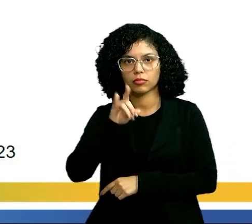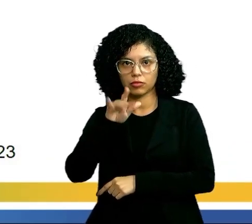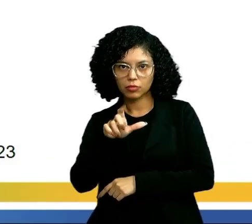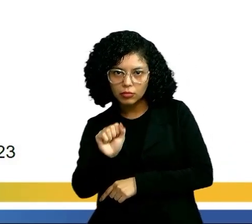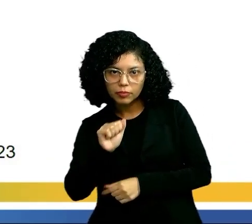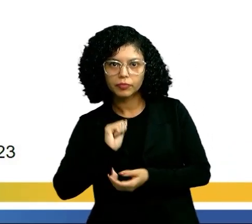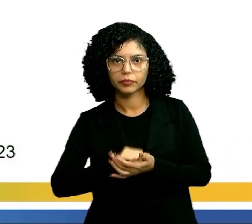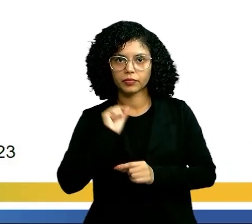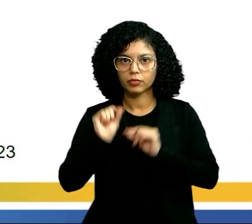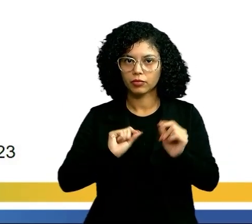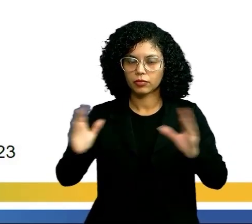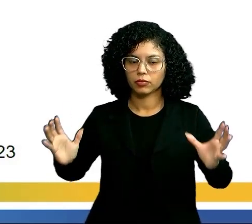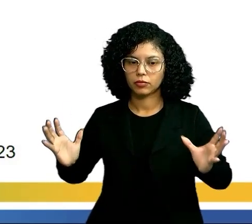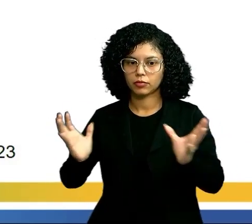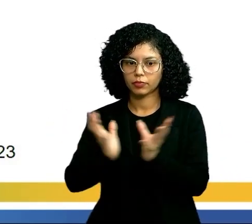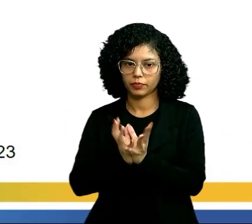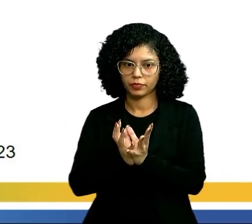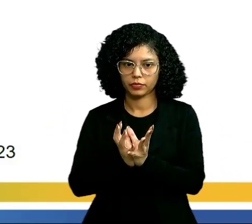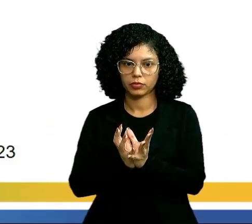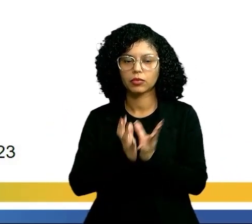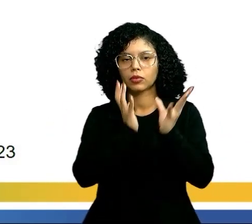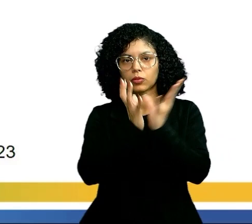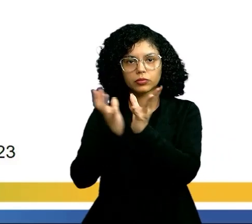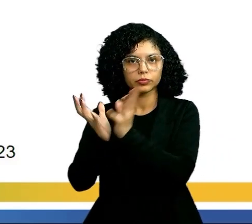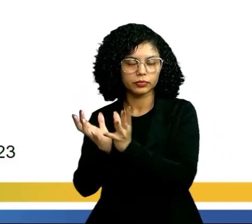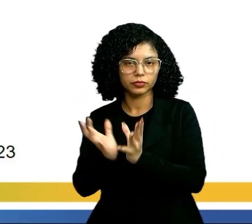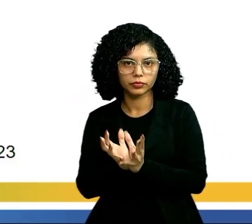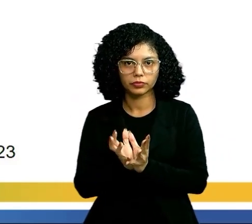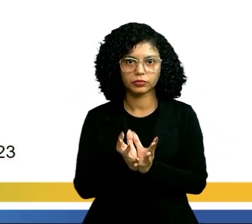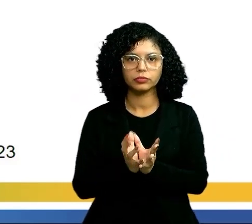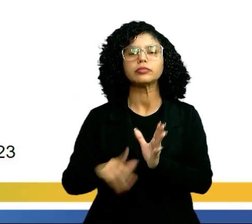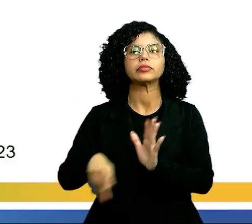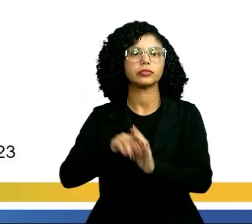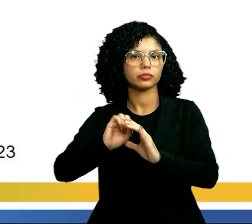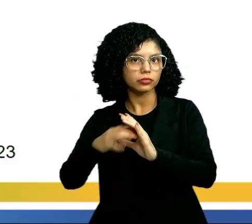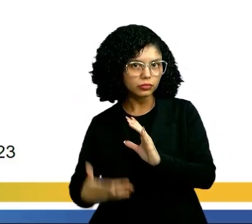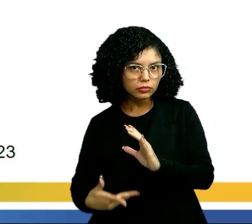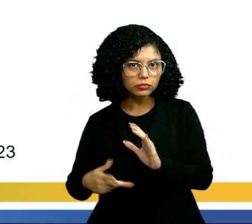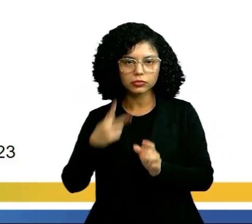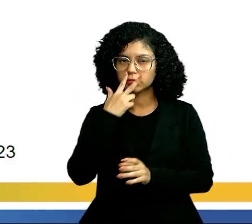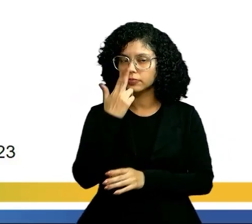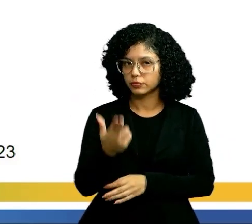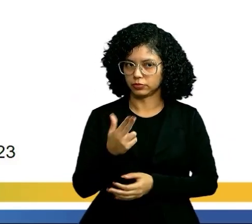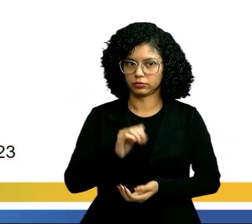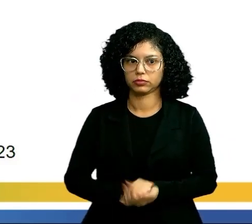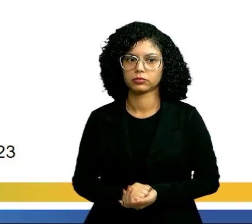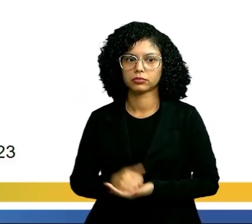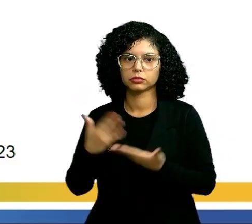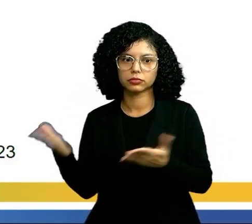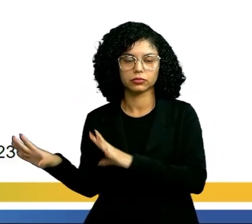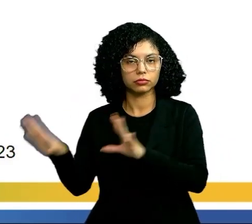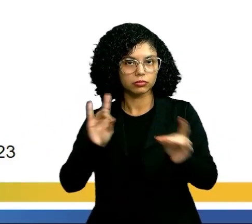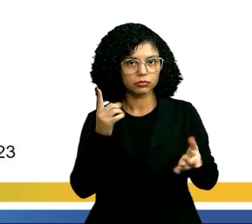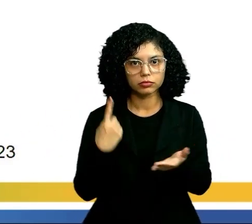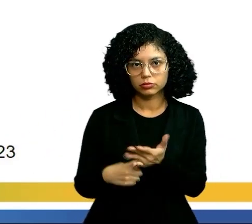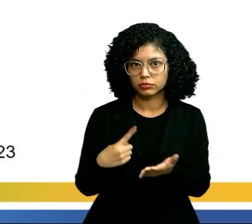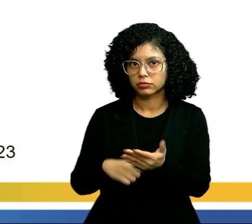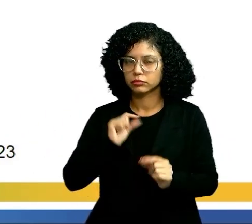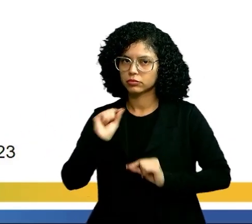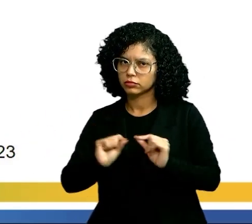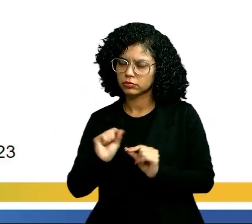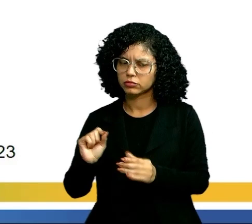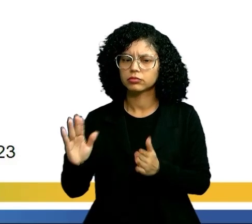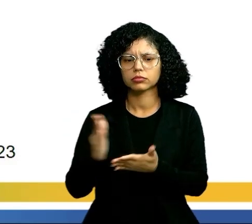regionaliza, a gente agrupa espaços em relação às suas características semelhantes e levando em consideração